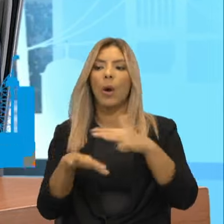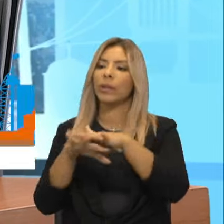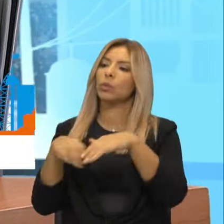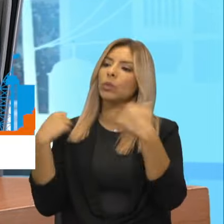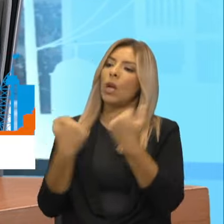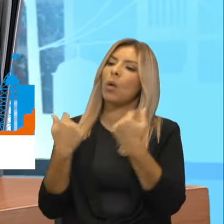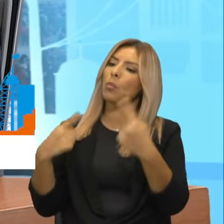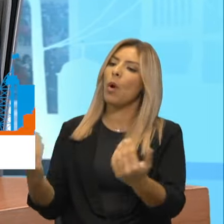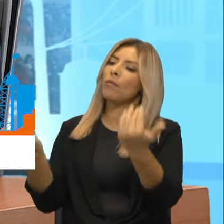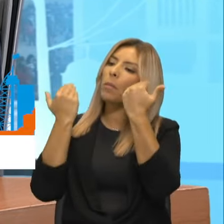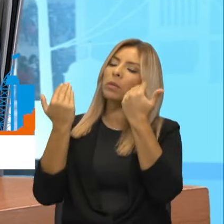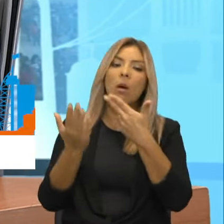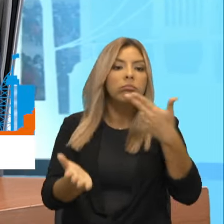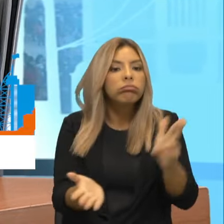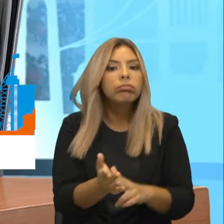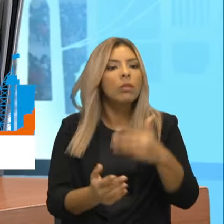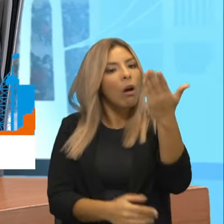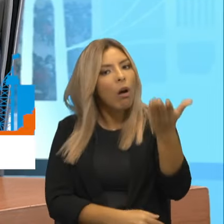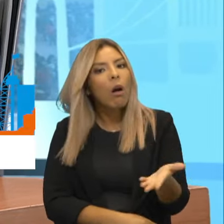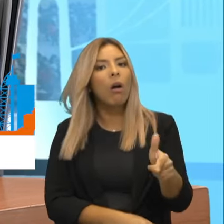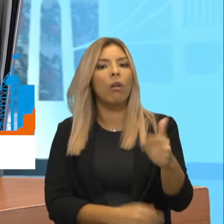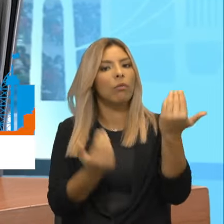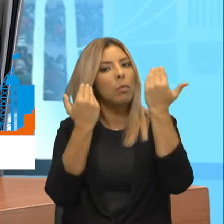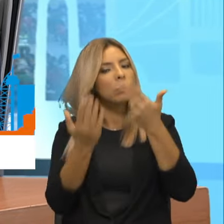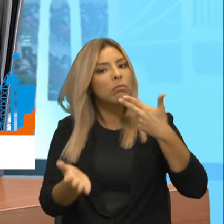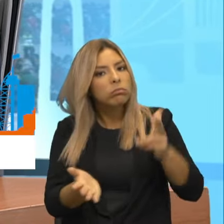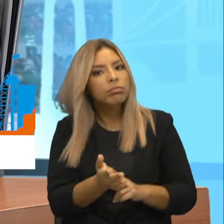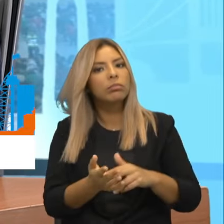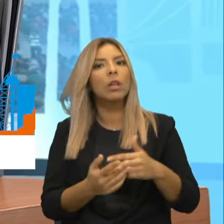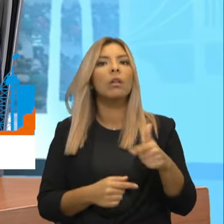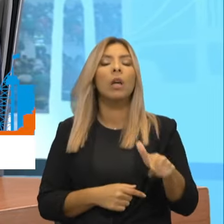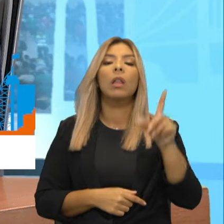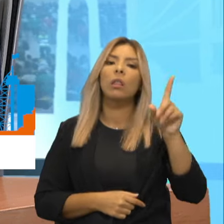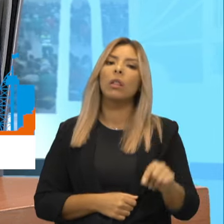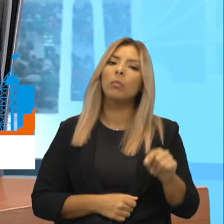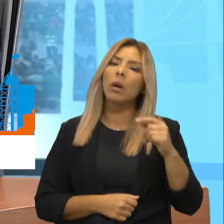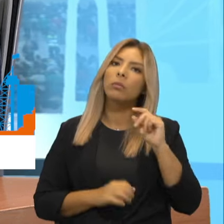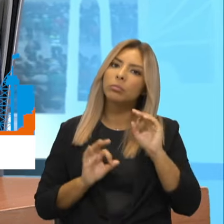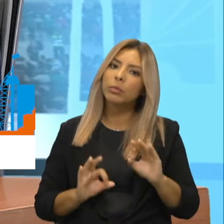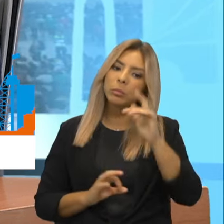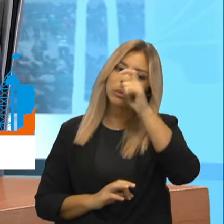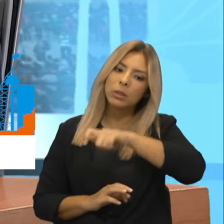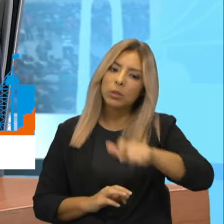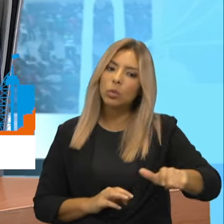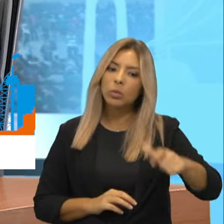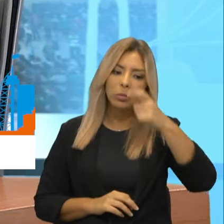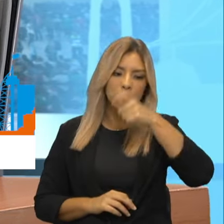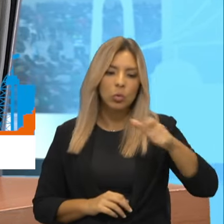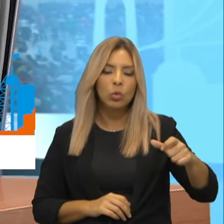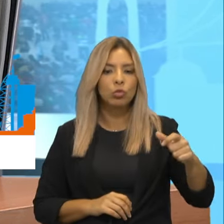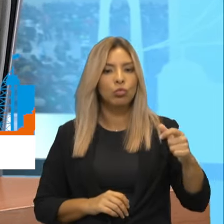Sim, há um eixo que tem a ver com a literacia mediática, que é algo que precisamos muito, e de ensinar as novas gerações a distinguir